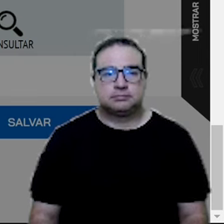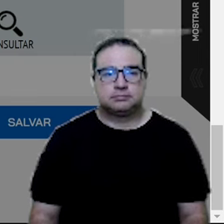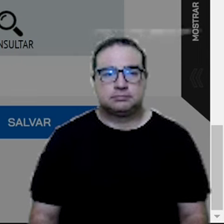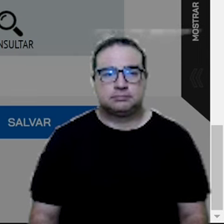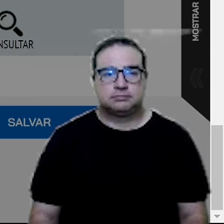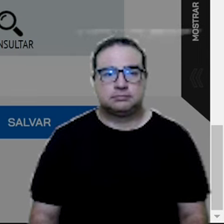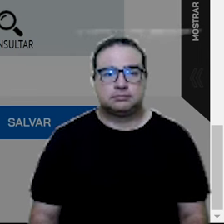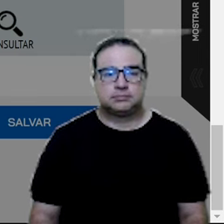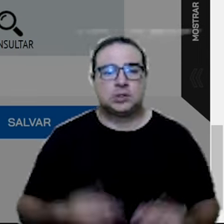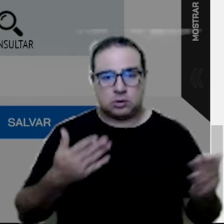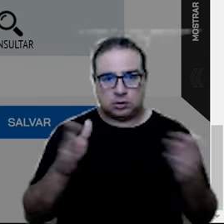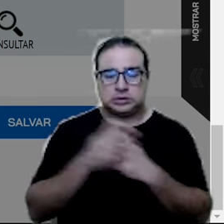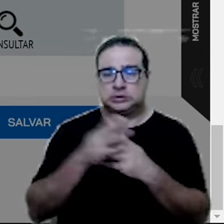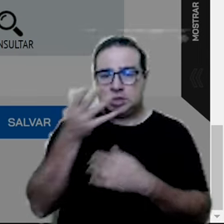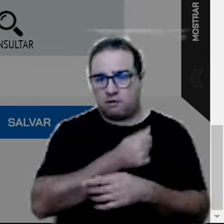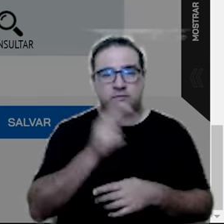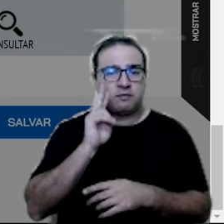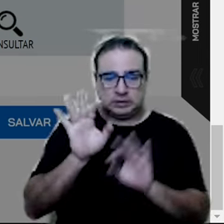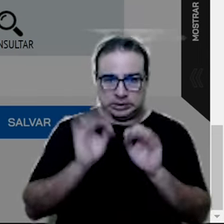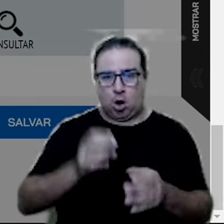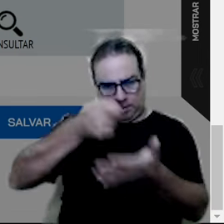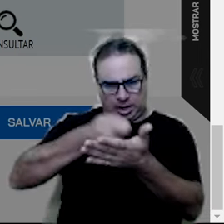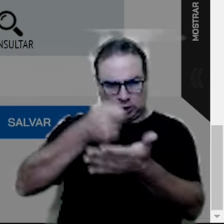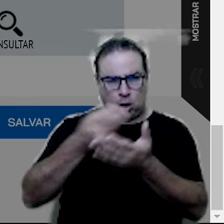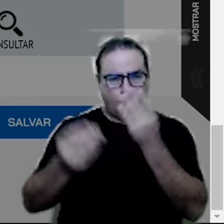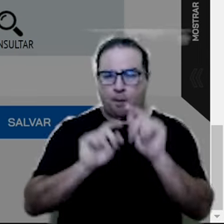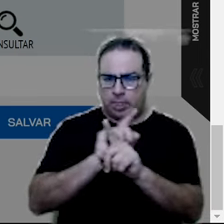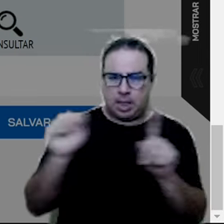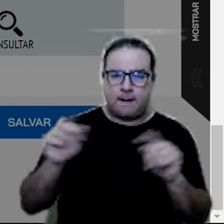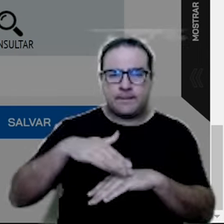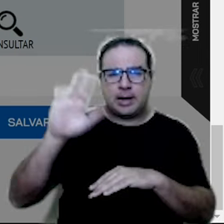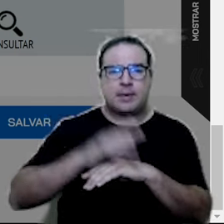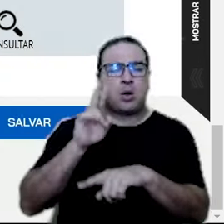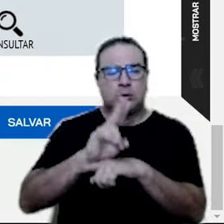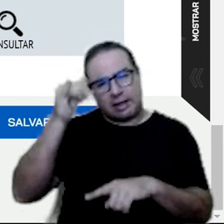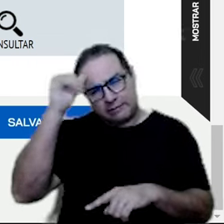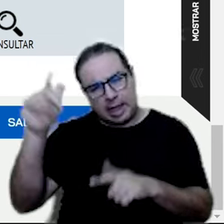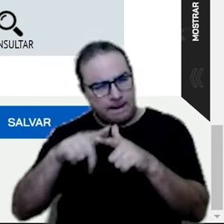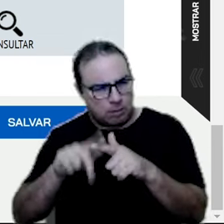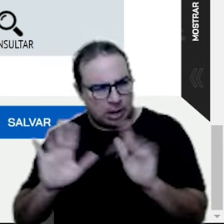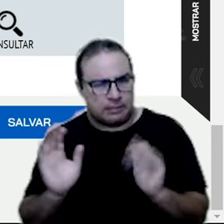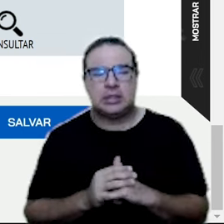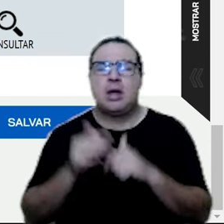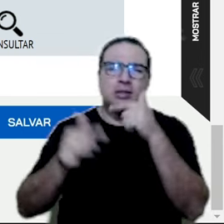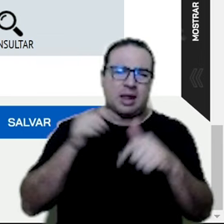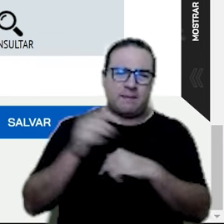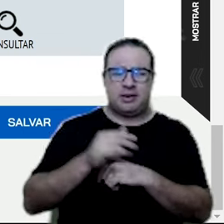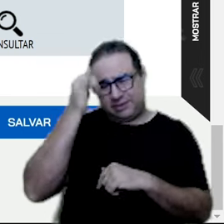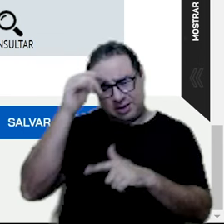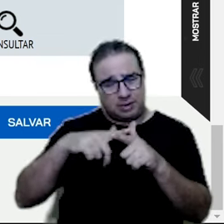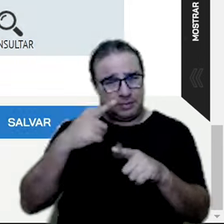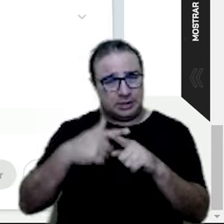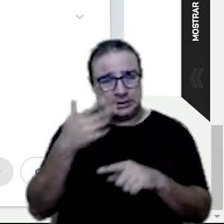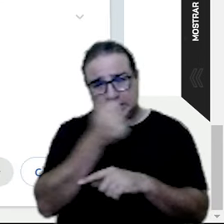visualizar esses passos de salvar e visualizar São obrigatórios ou não é mais precaução mesmo é eu trabalho muito com